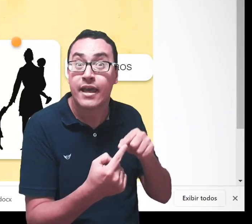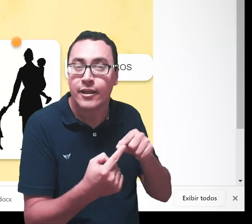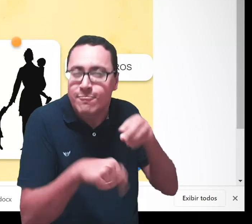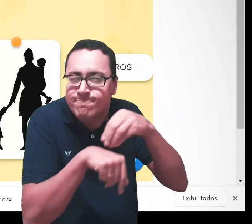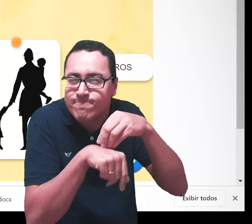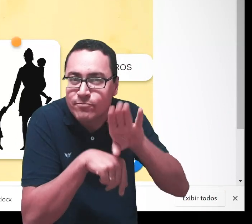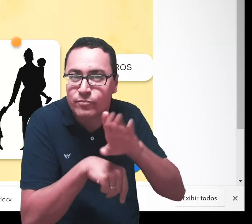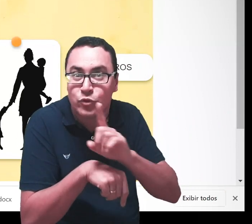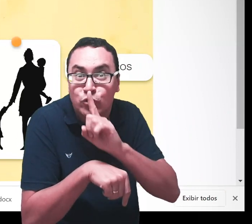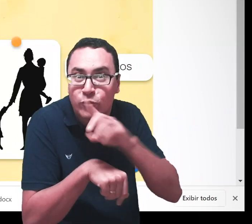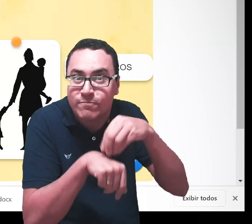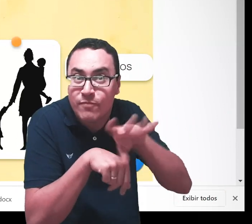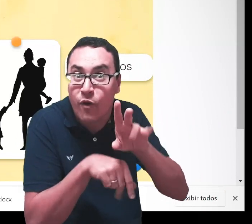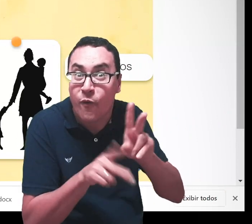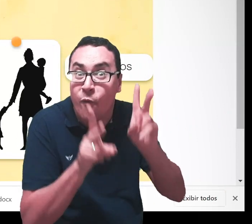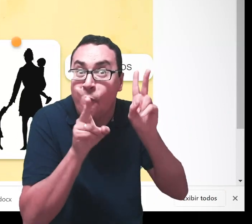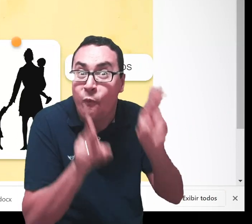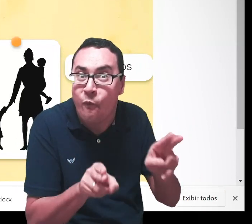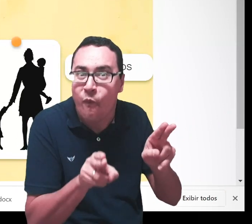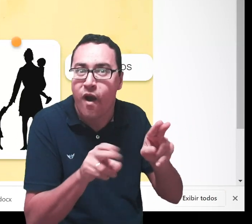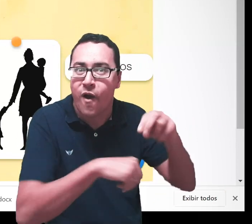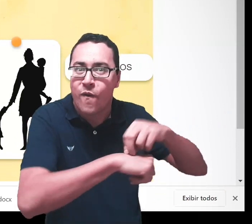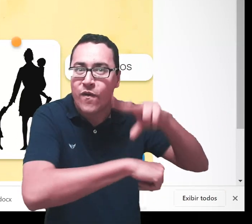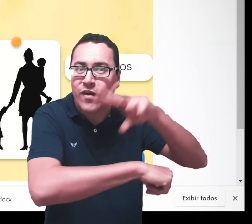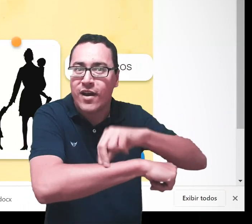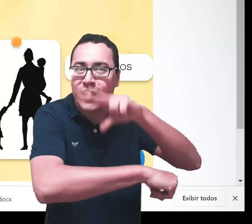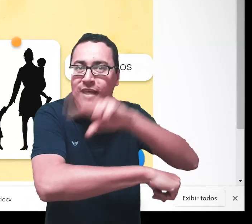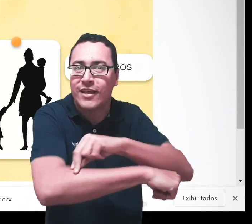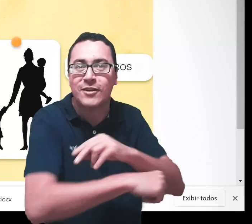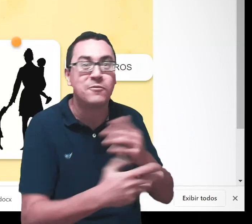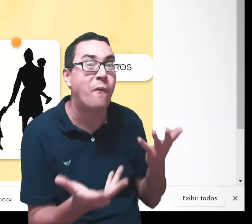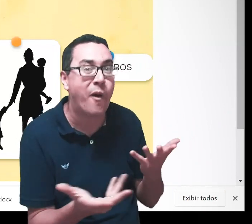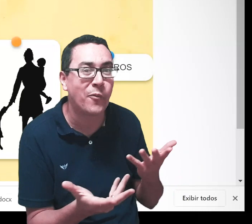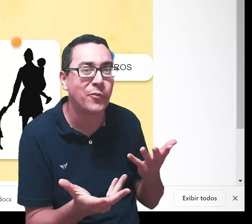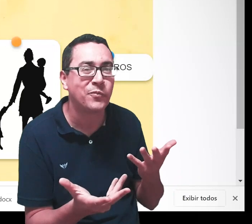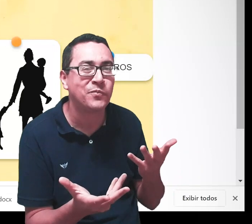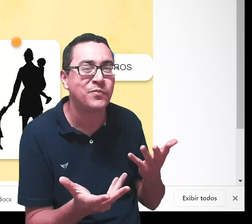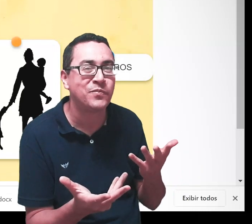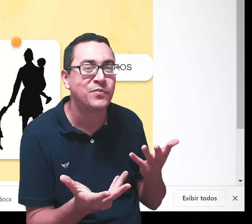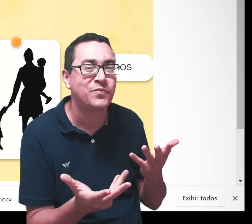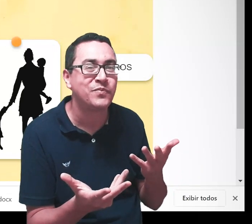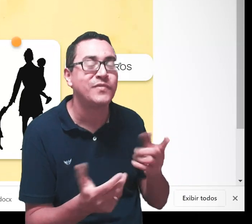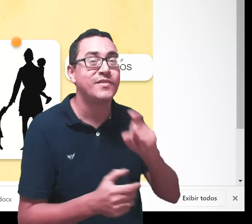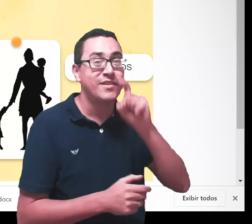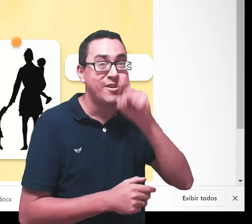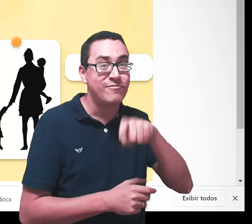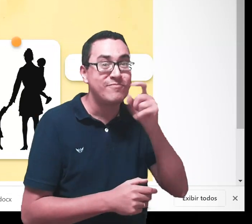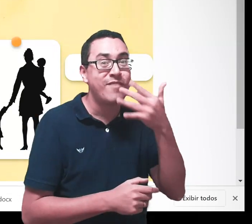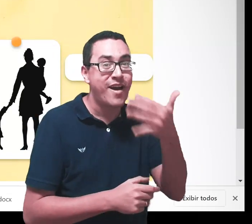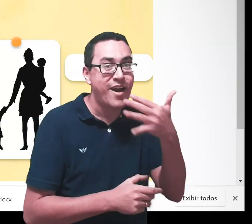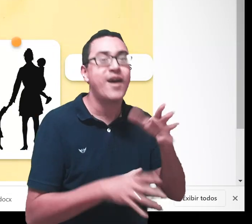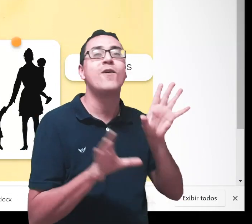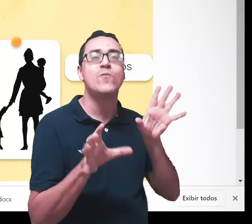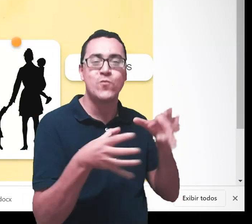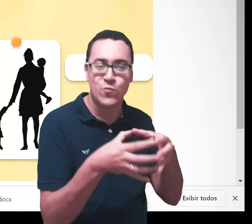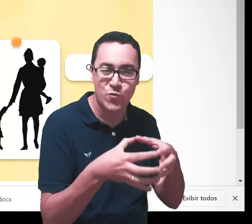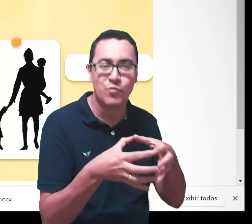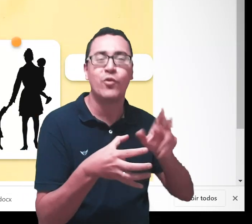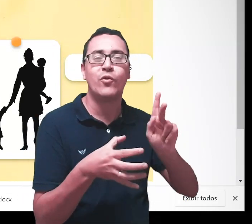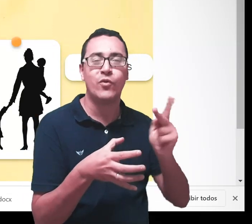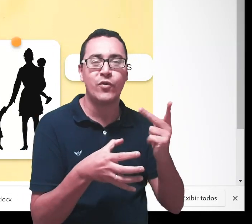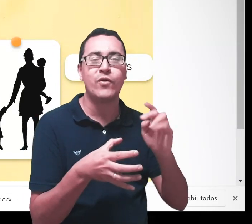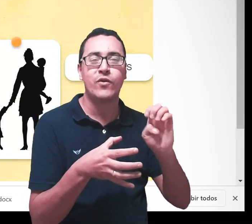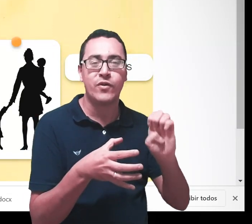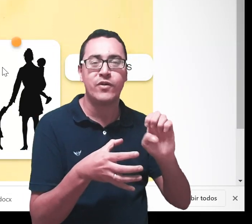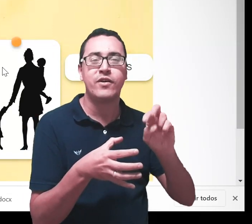mesma que o grilo. Vamos colocar? Ela também é um ser